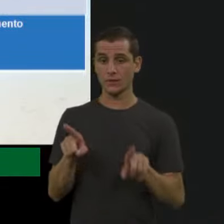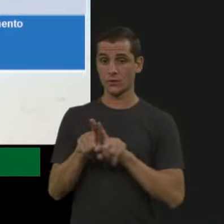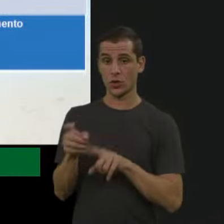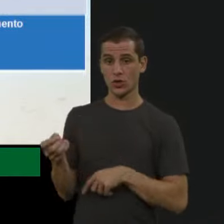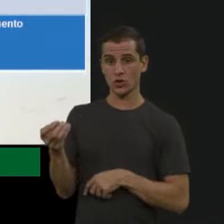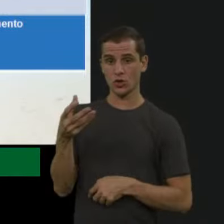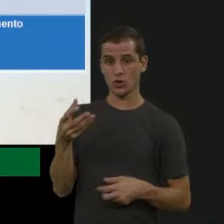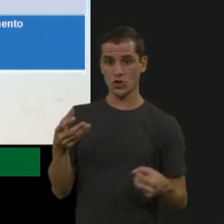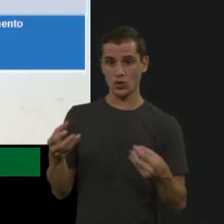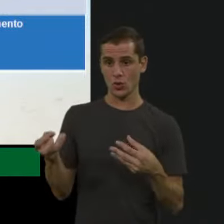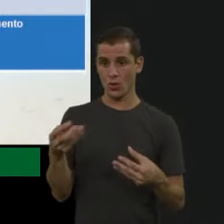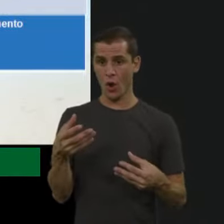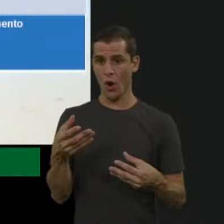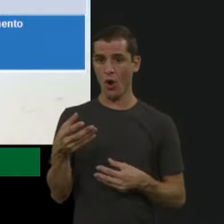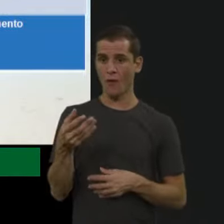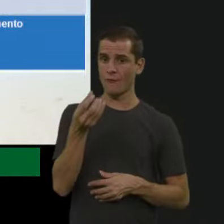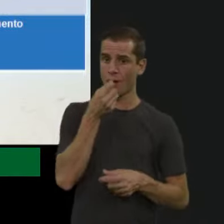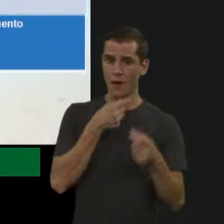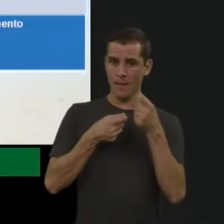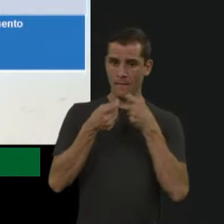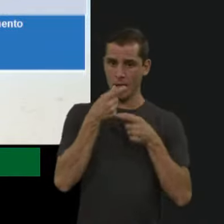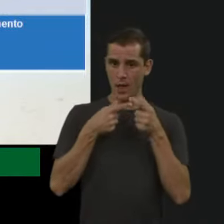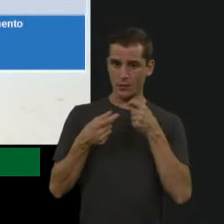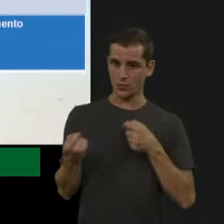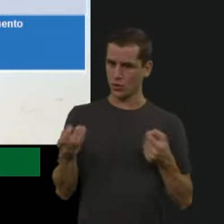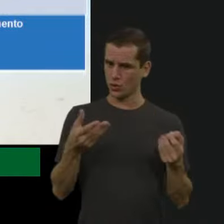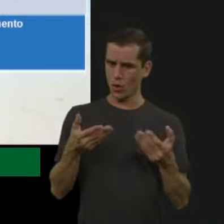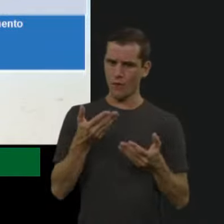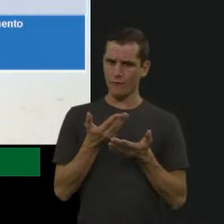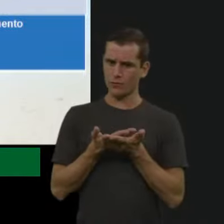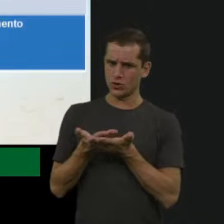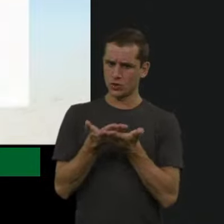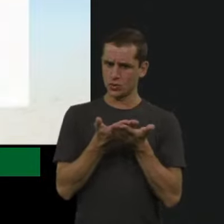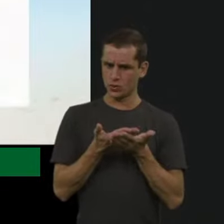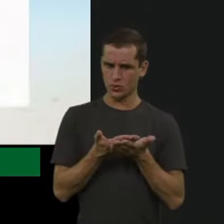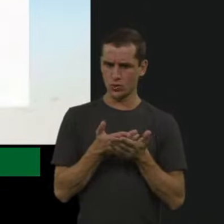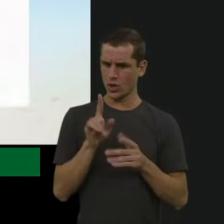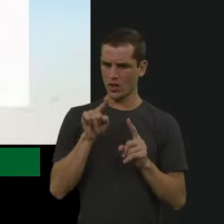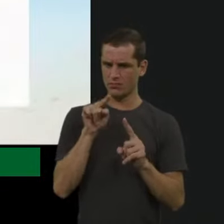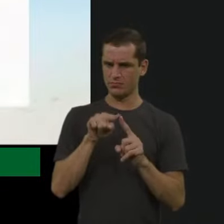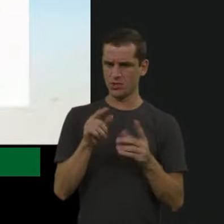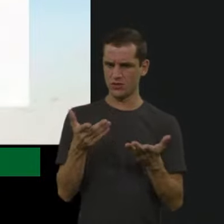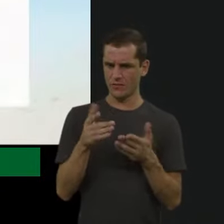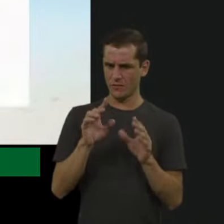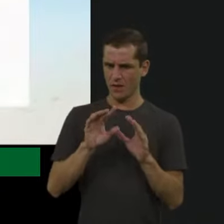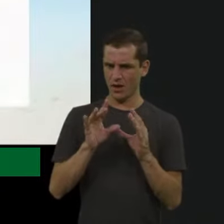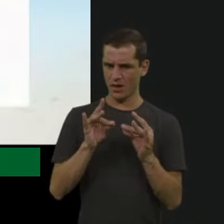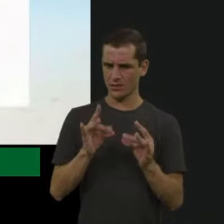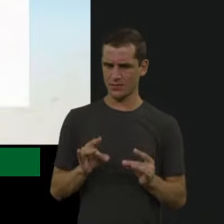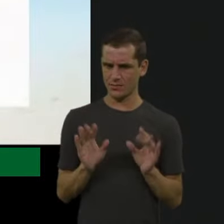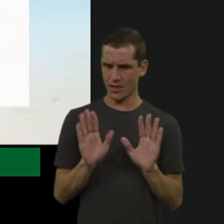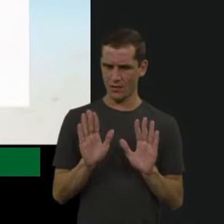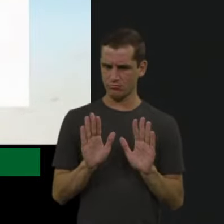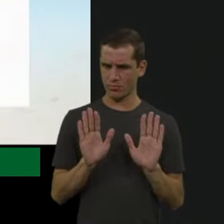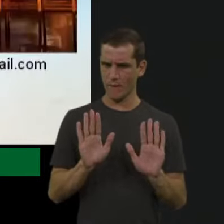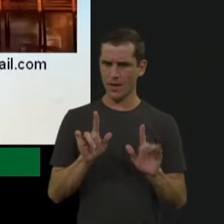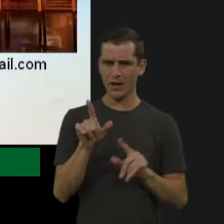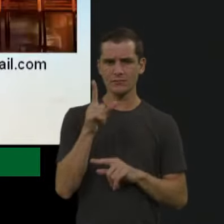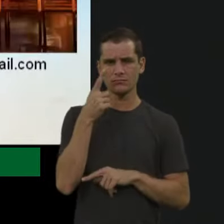sendo estudadas, eu não vou me ater porque não é o objetivo maior. Então, aqui são todos os dados,